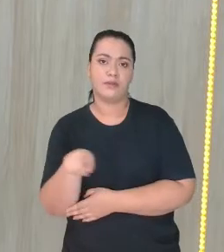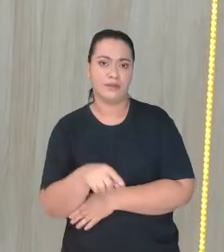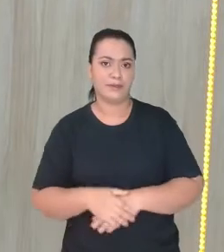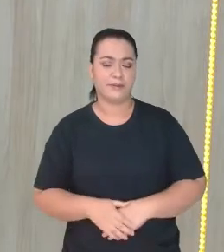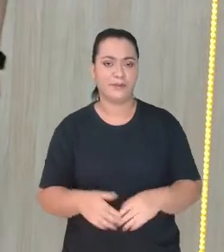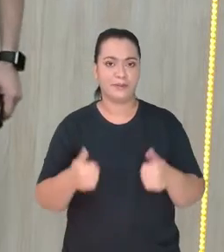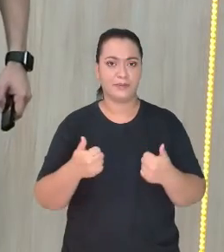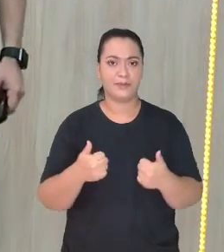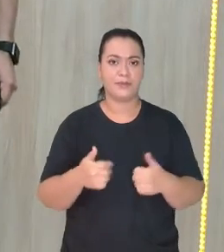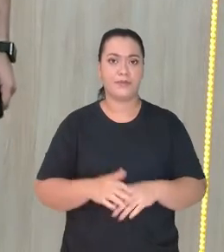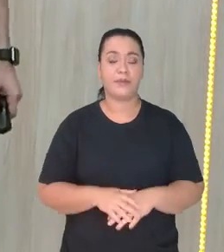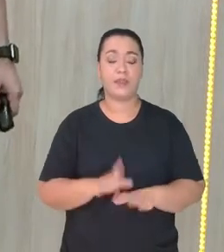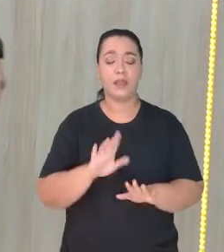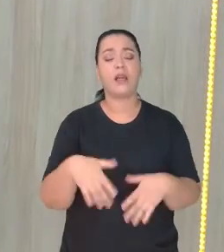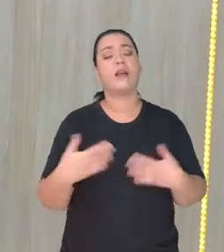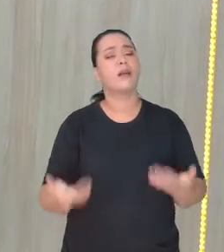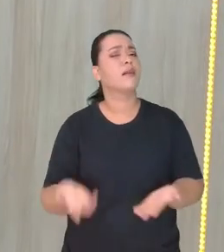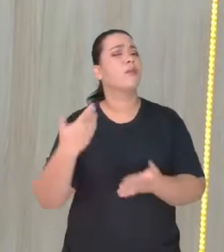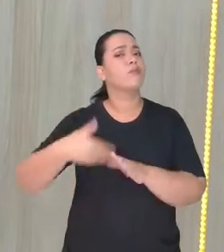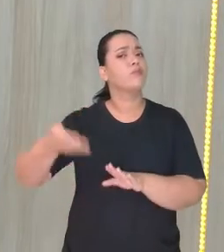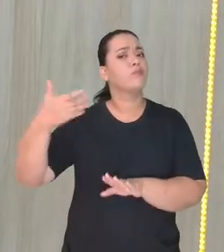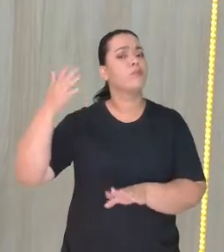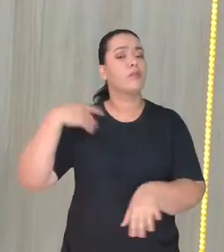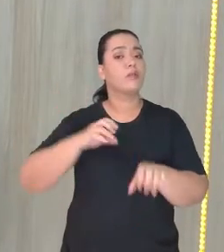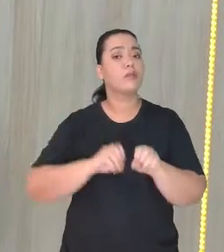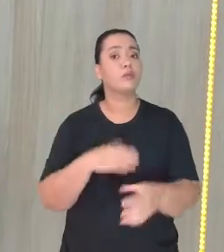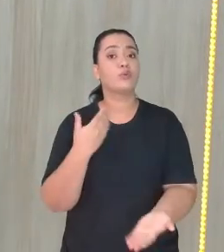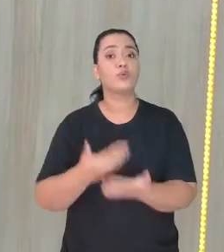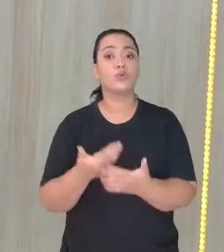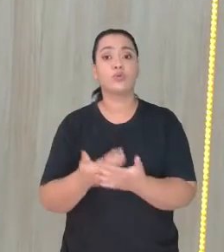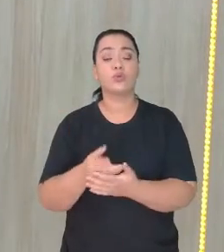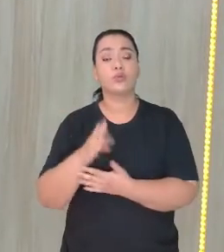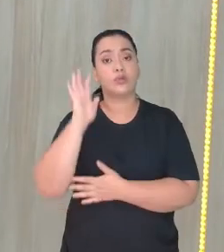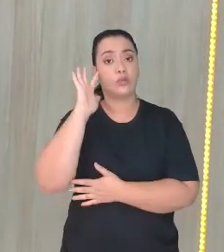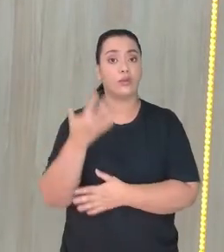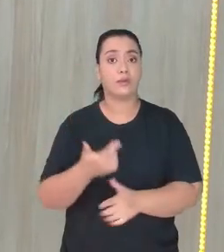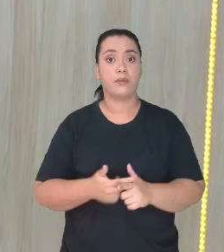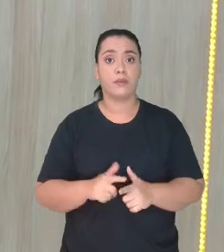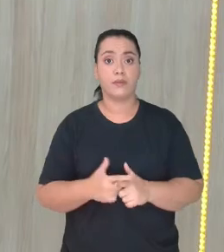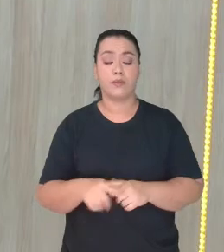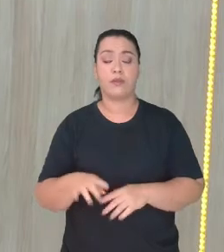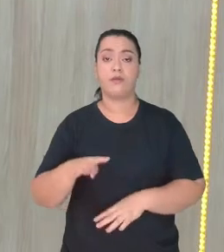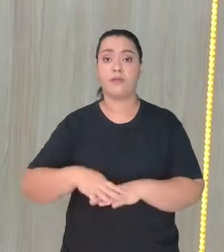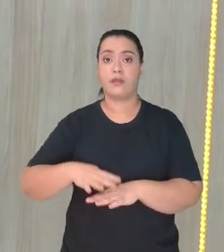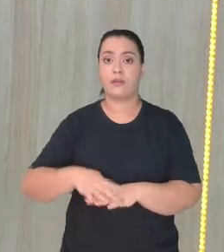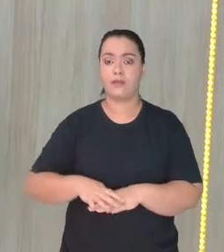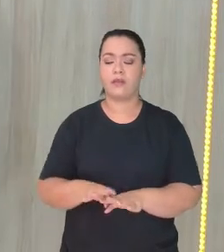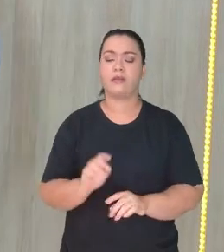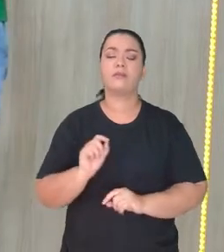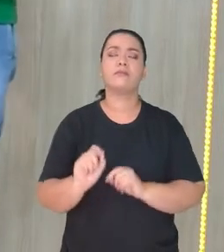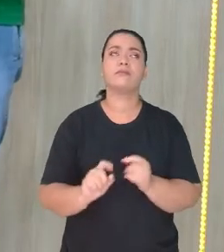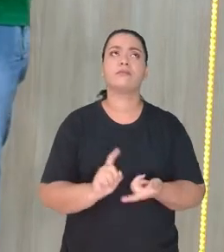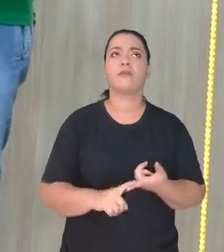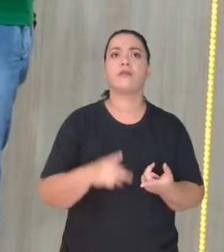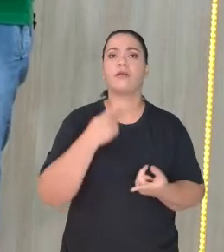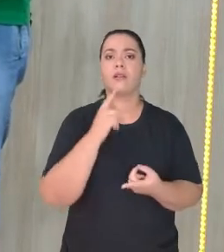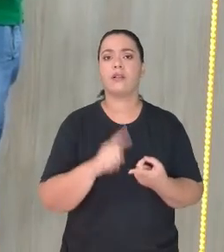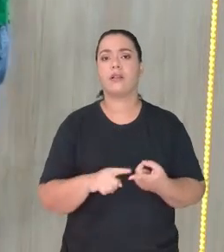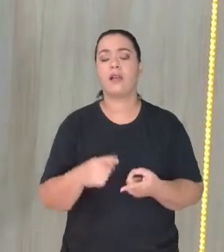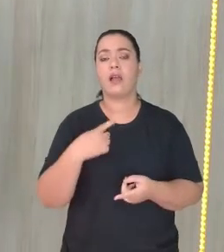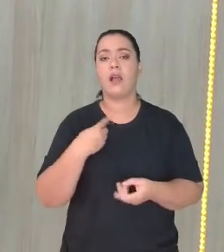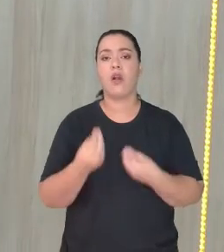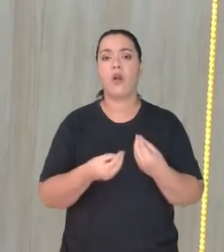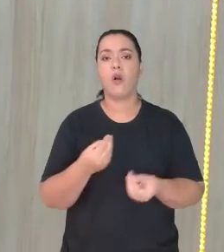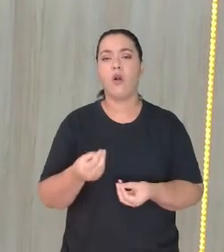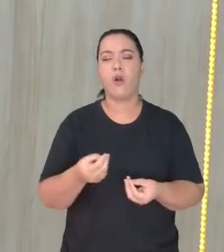Beleza? Então, ó, nas aulas passadas, a gente estudou sobre a resolução de problemas, tá? Falamos sobre